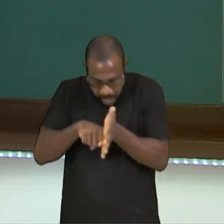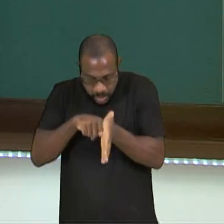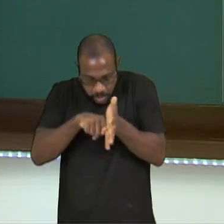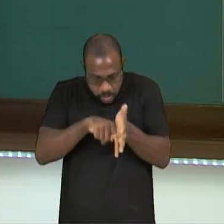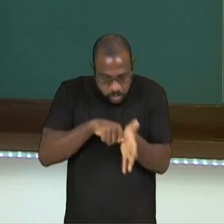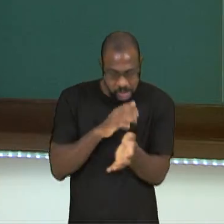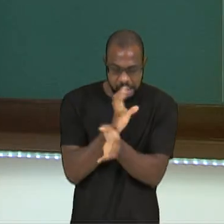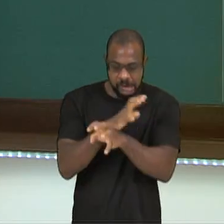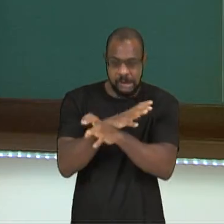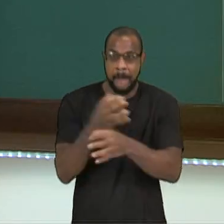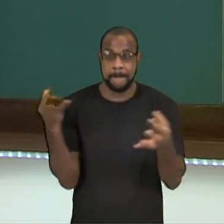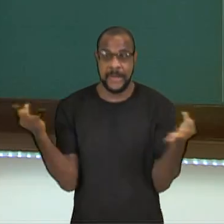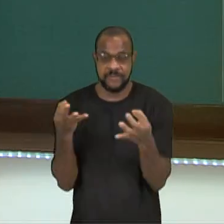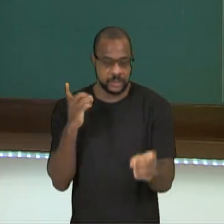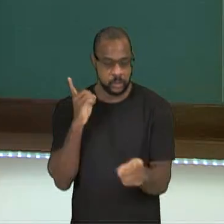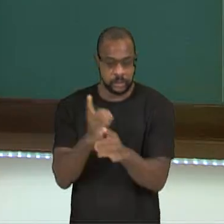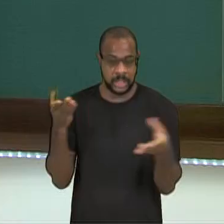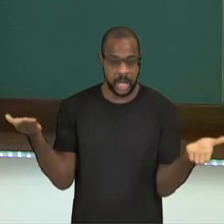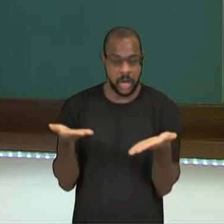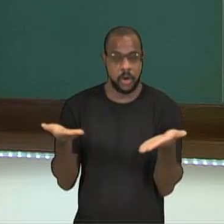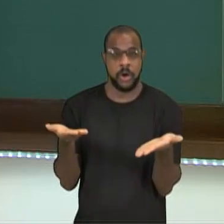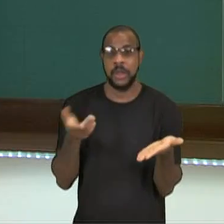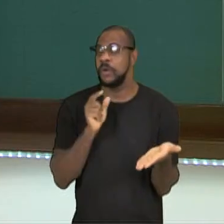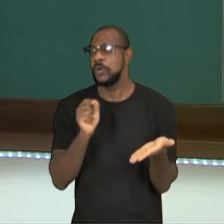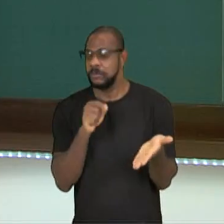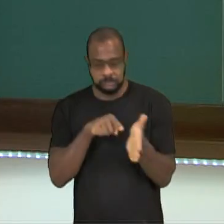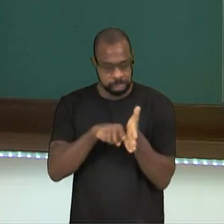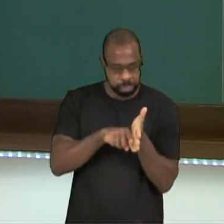até agora encontrado, né,